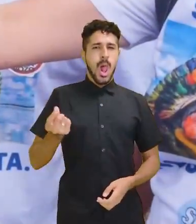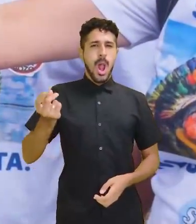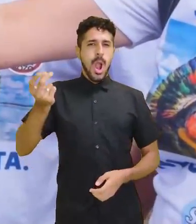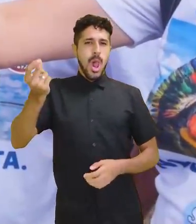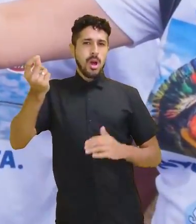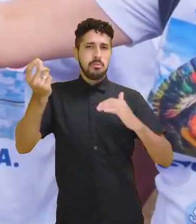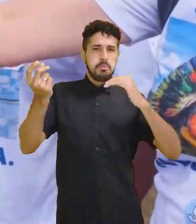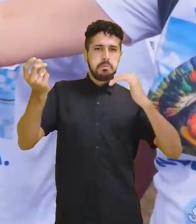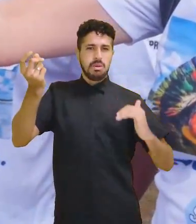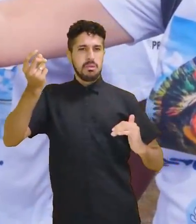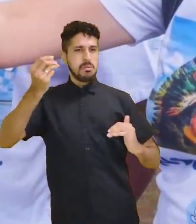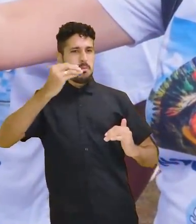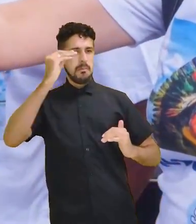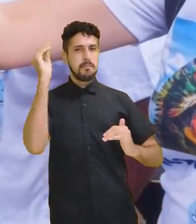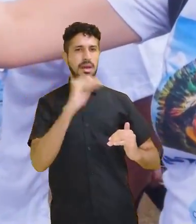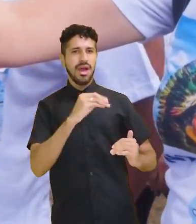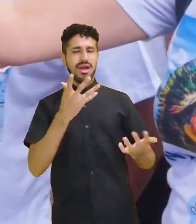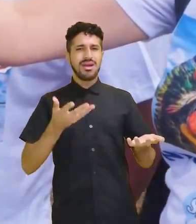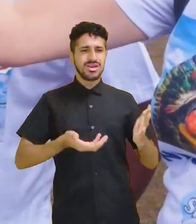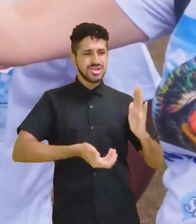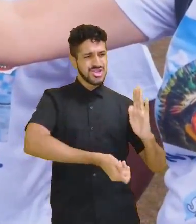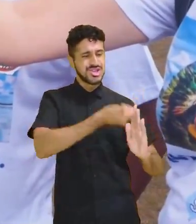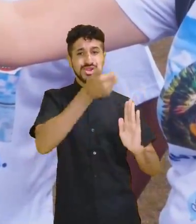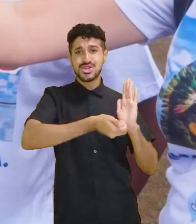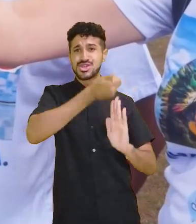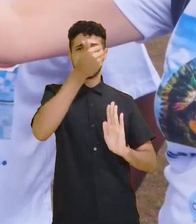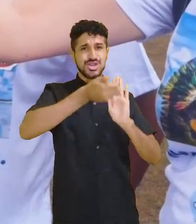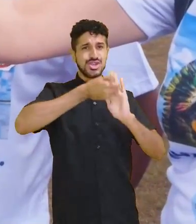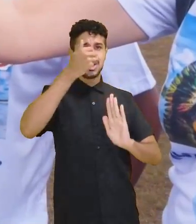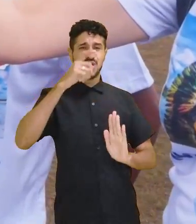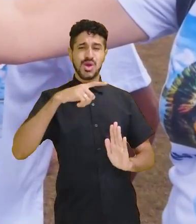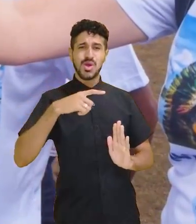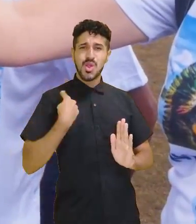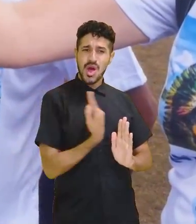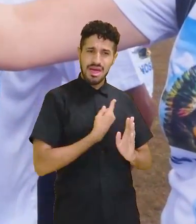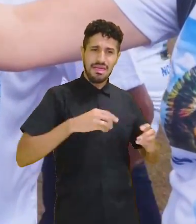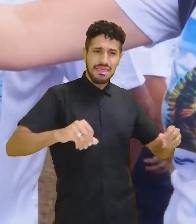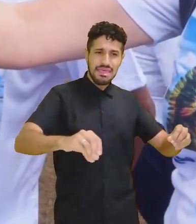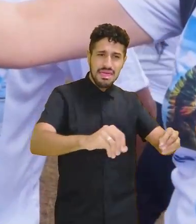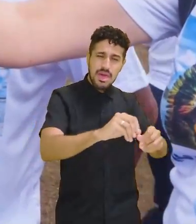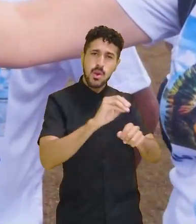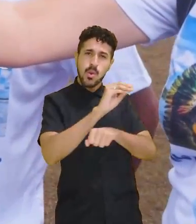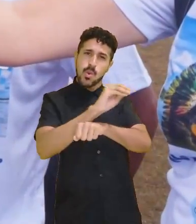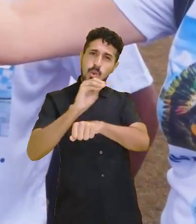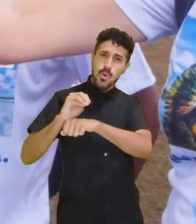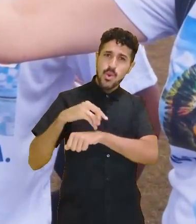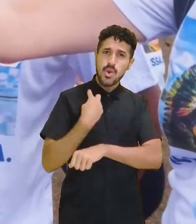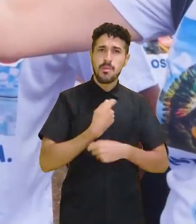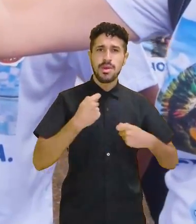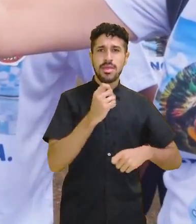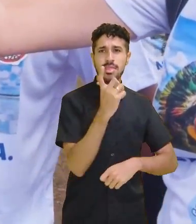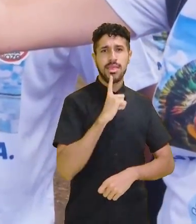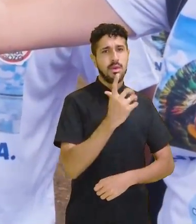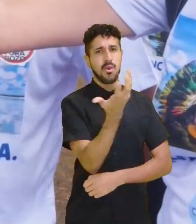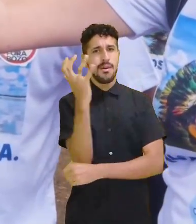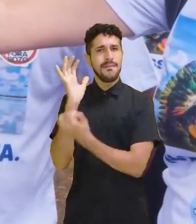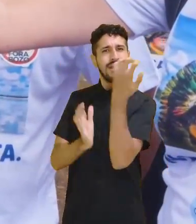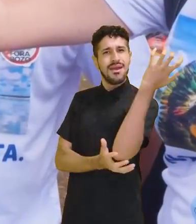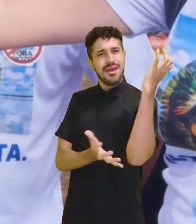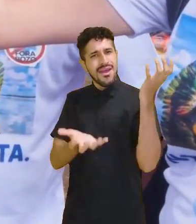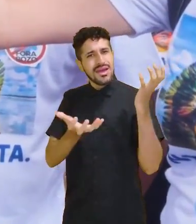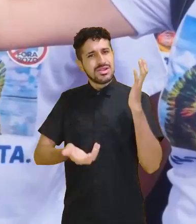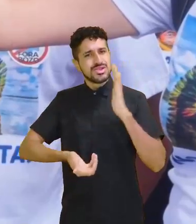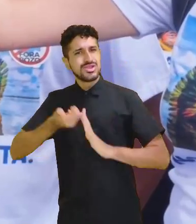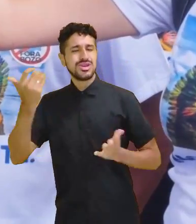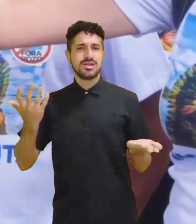da elite que quer concentrar renda em nosso país, que quer tirar o pouco que nós temos em termos do alimento, da terra, do cuidado que nós